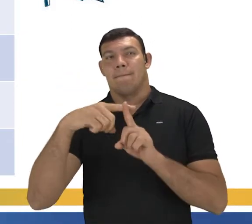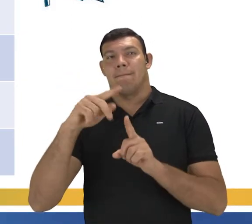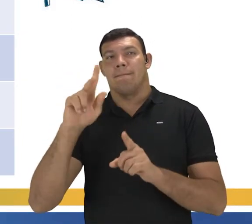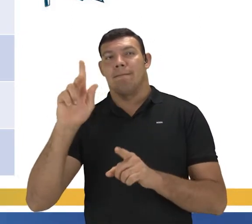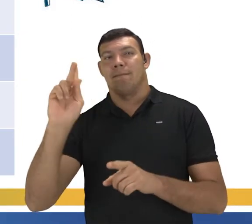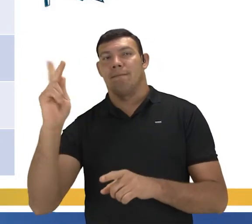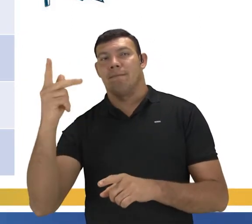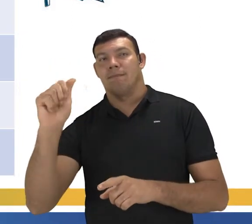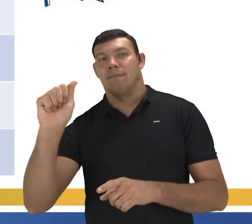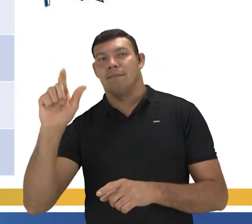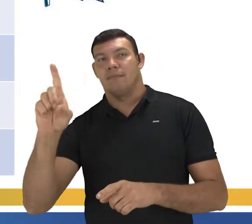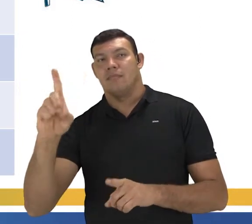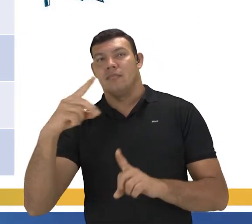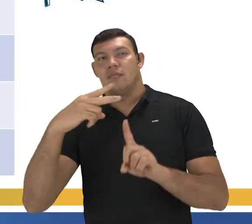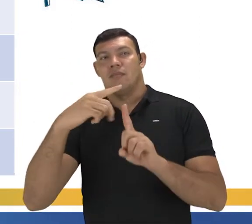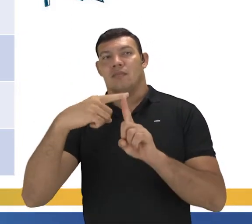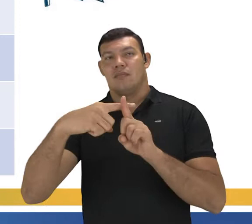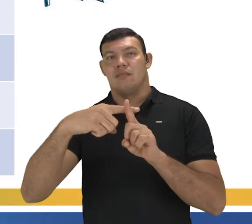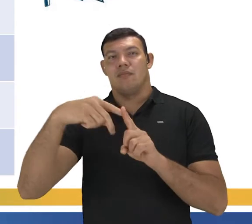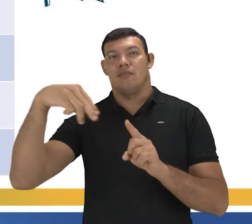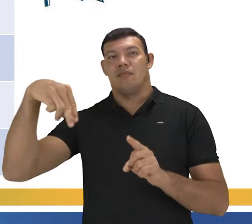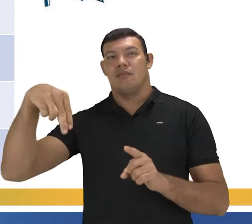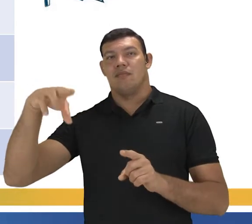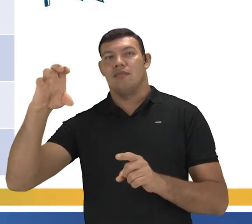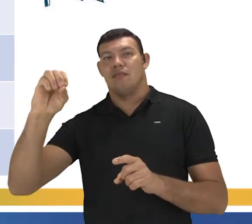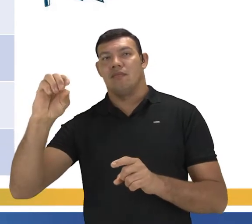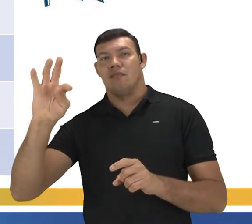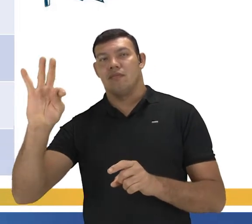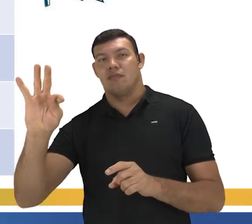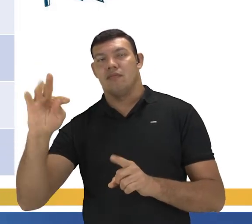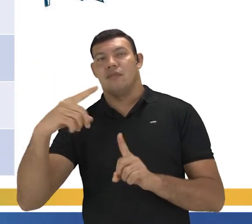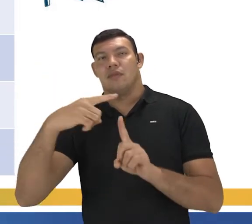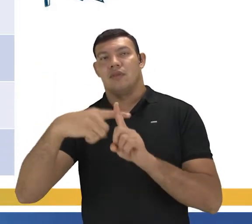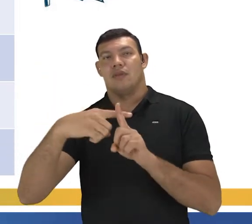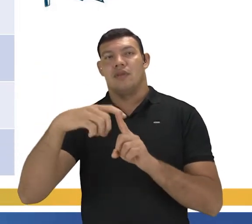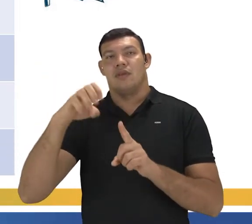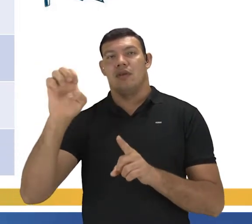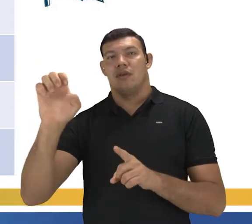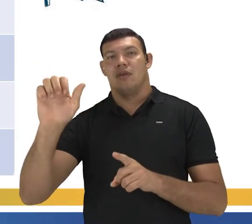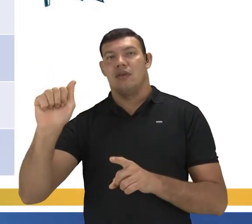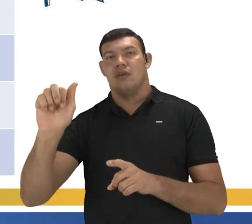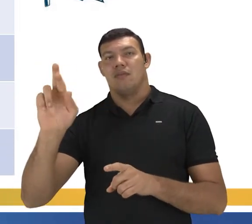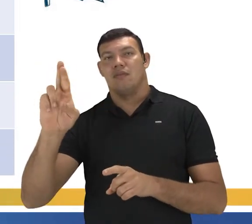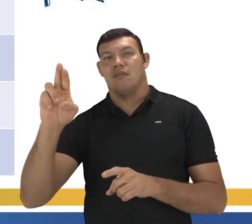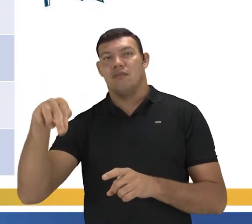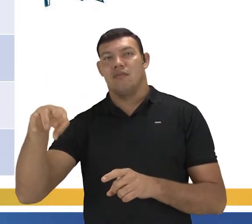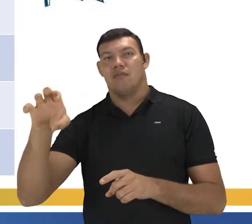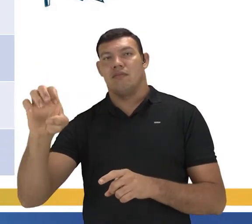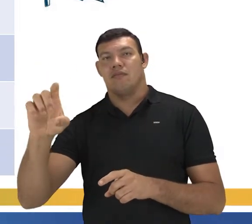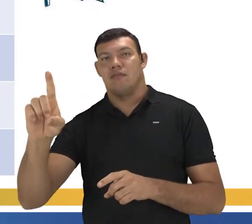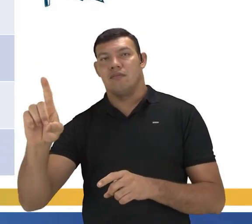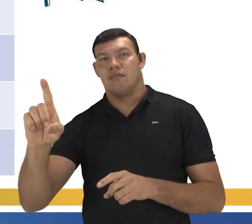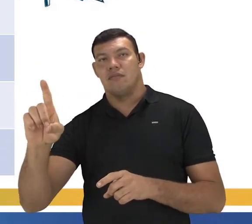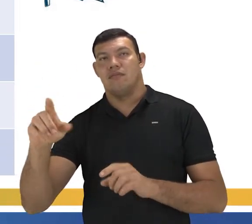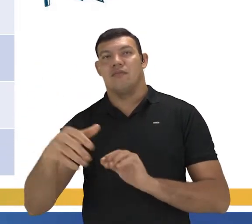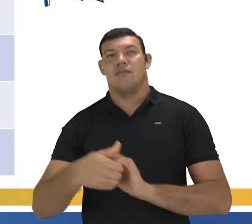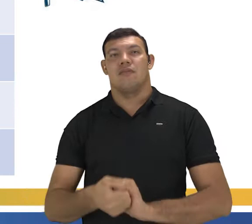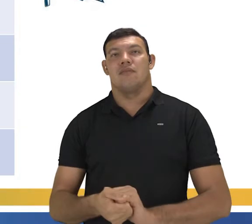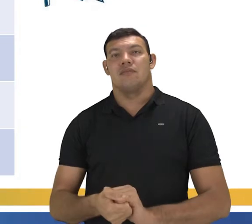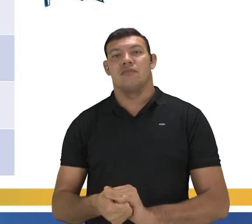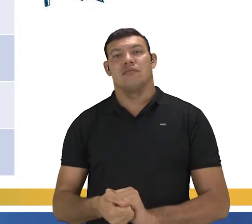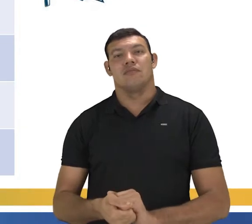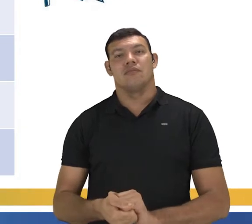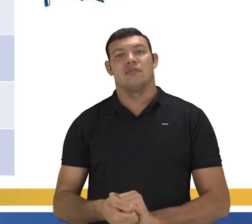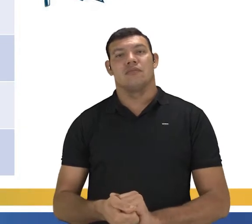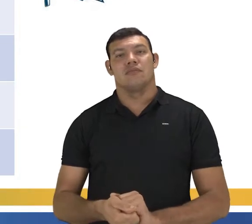note e mais ainda laura money she ran and love money ela